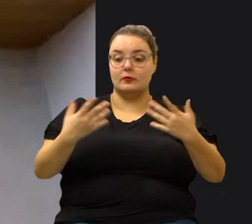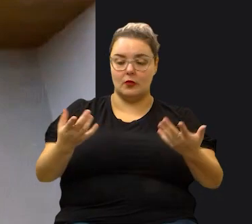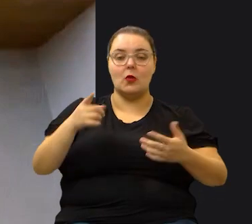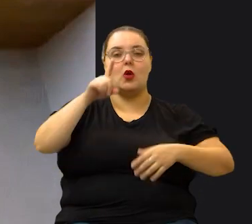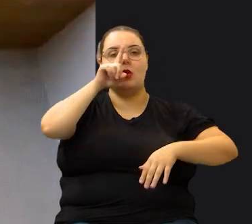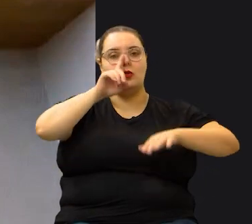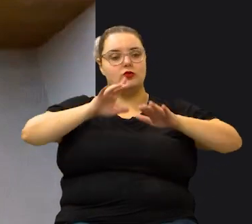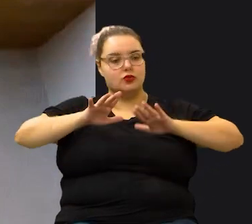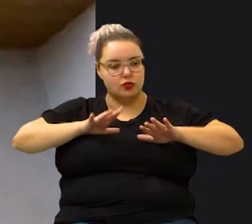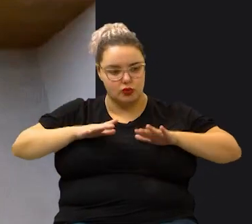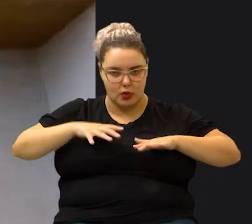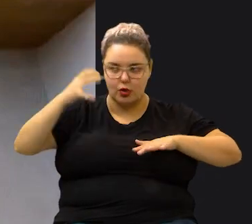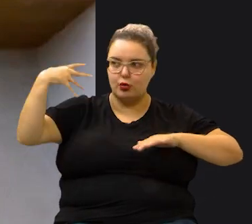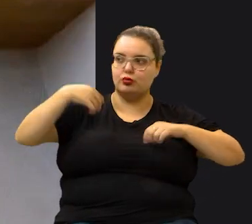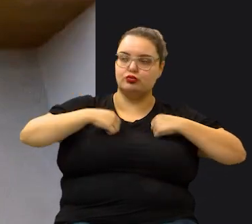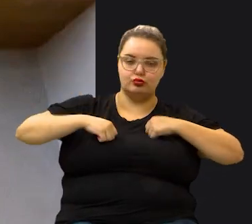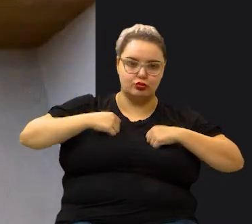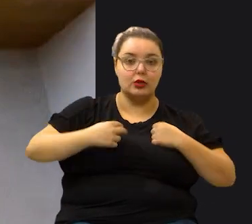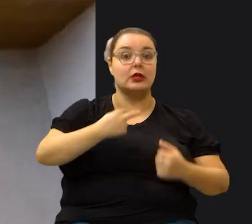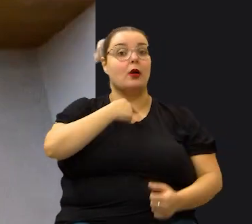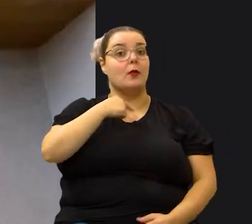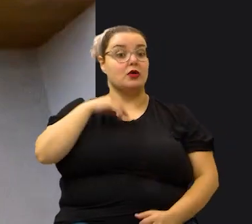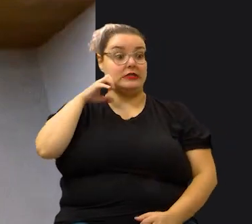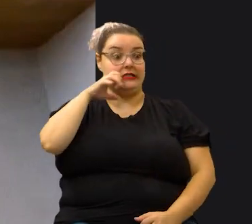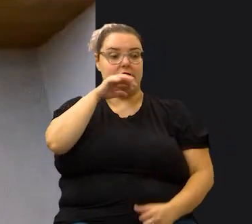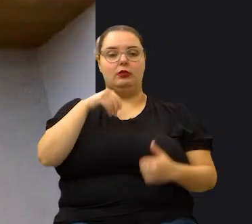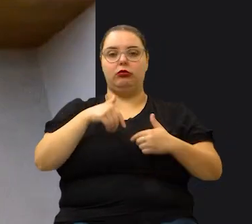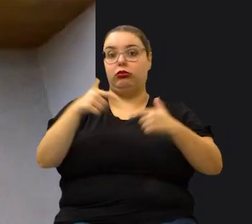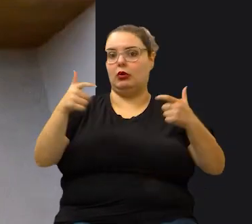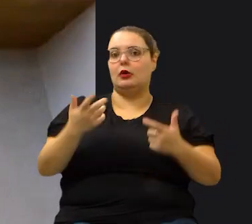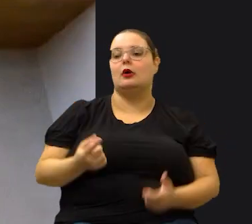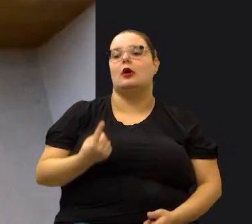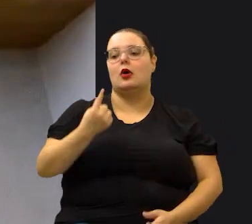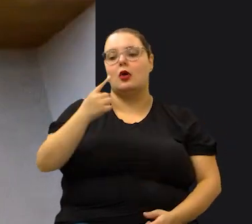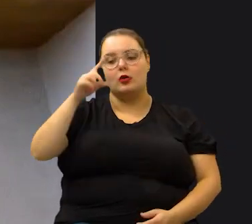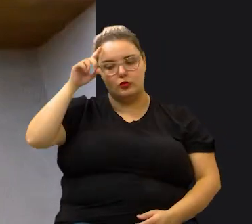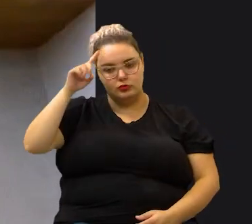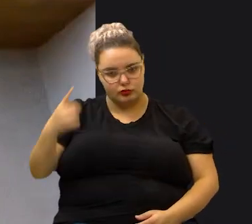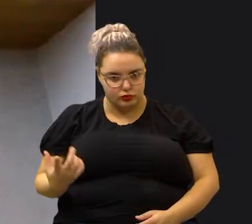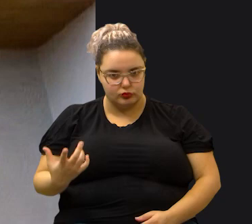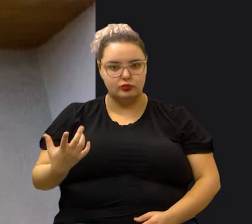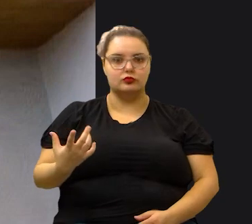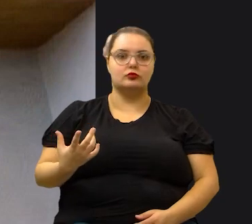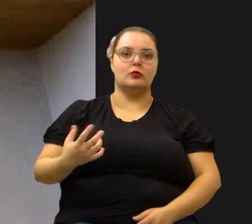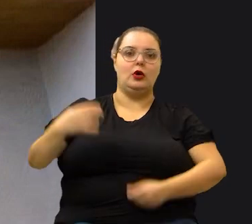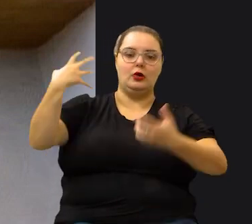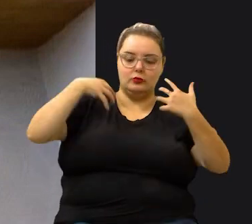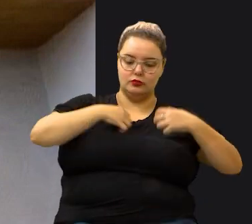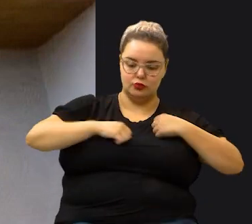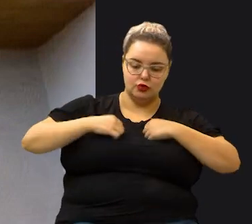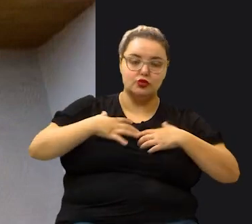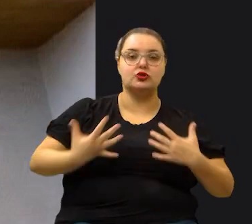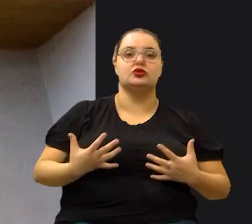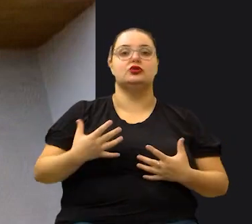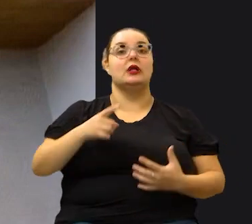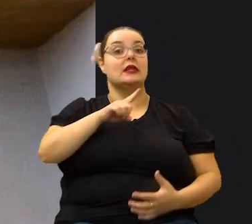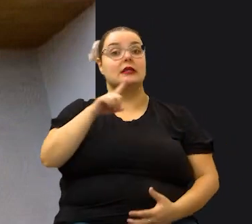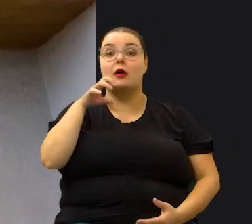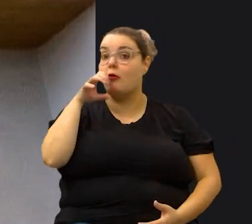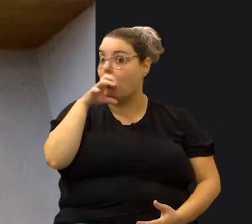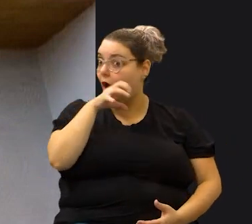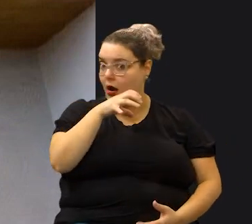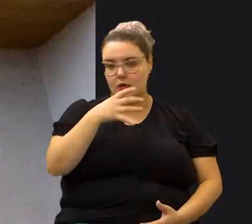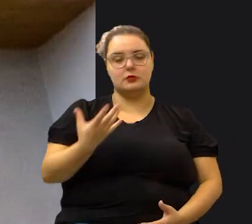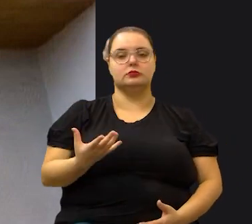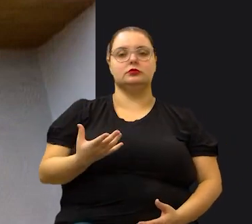Além dos cuidados com banho, que a gente já falou, que na verdade normalmente é um banho por dia, banhos rápidos, não muito quentes, a gente não pode